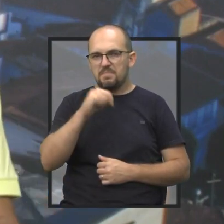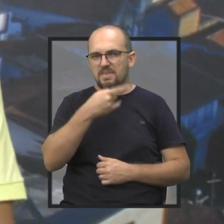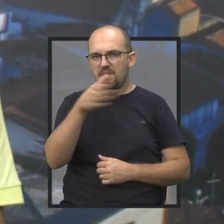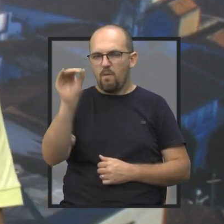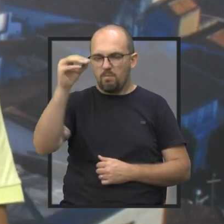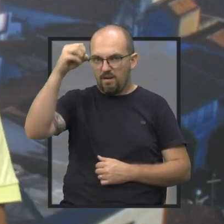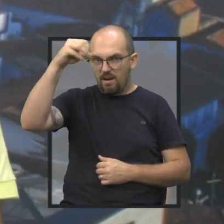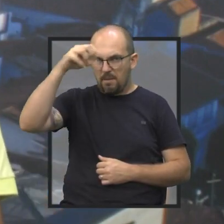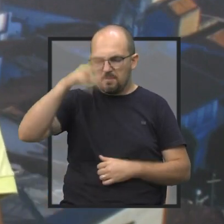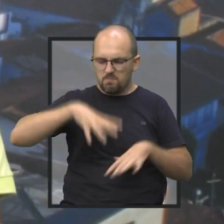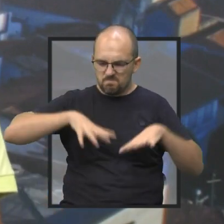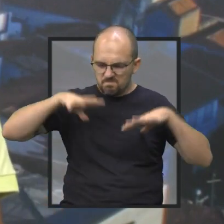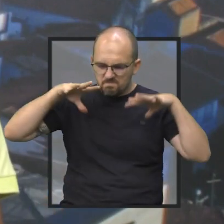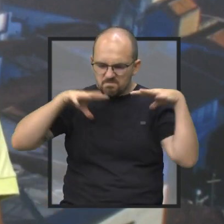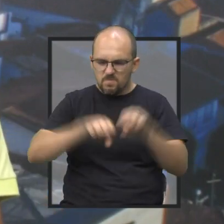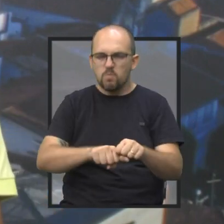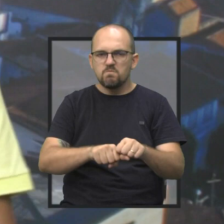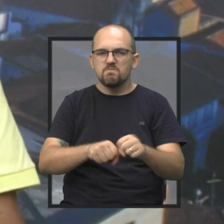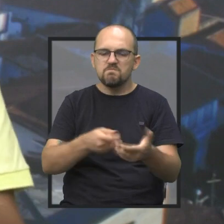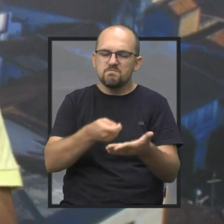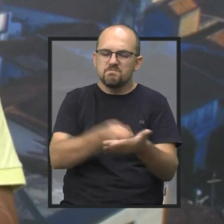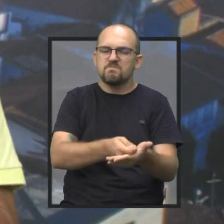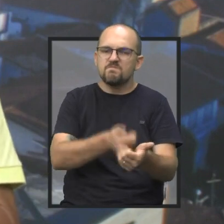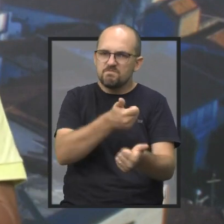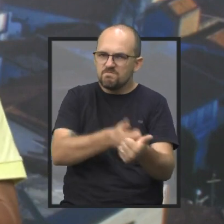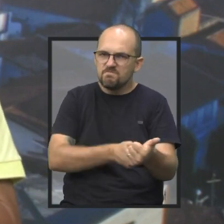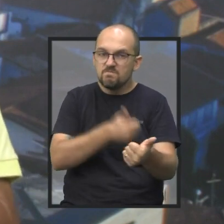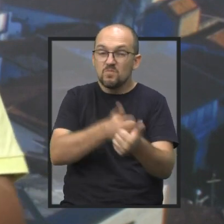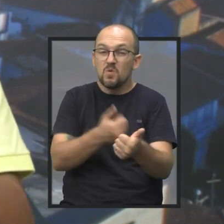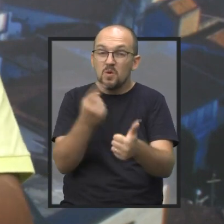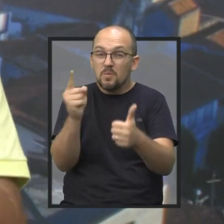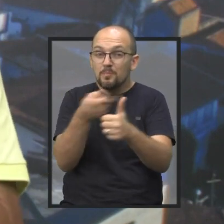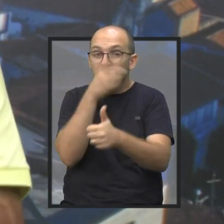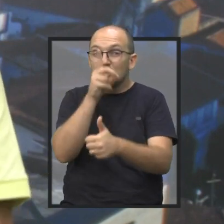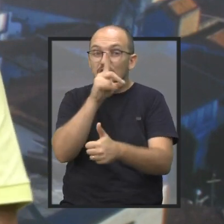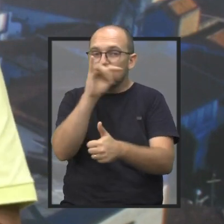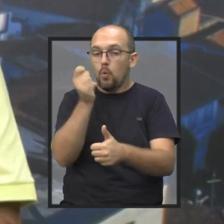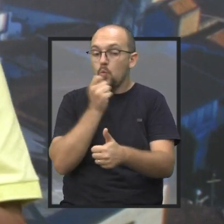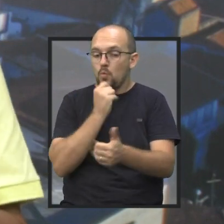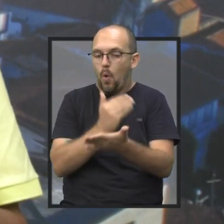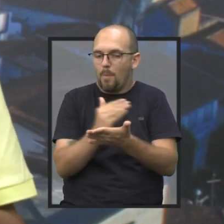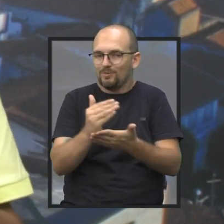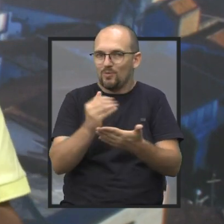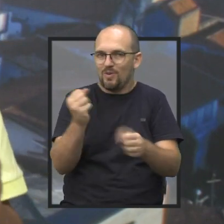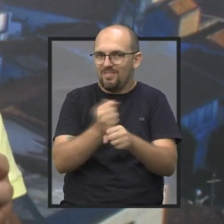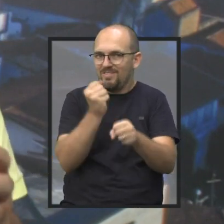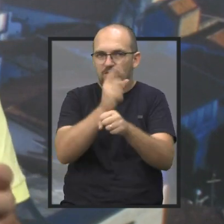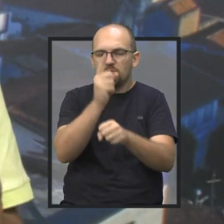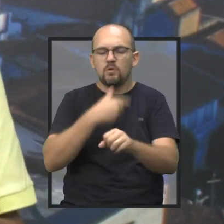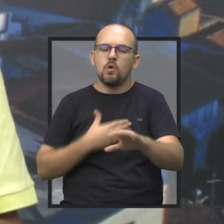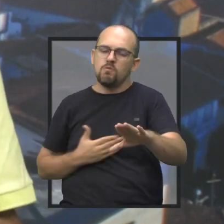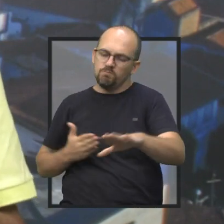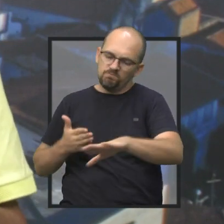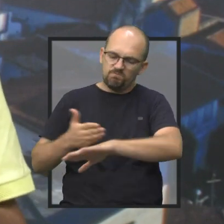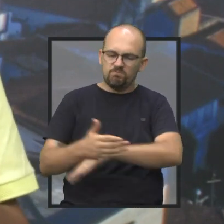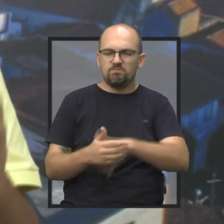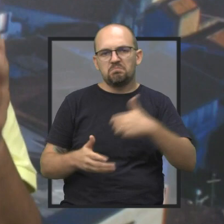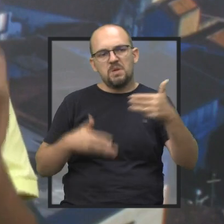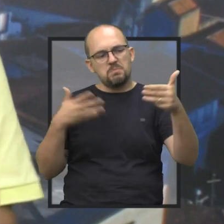se empenhou. O primeiro dia que nem tinha começado a reforma, eu fui lá, gravei um